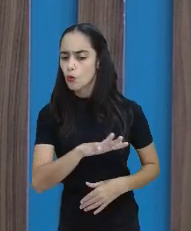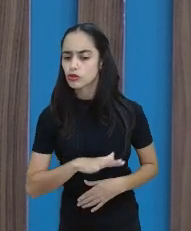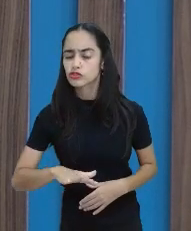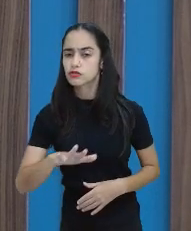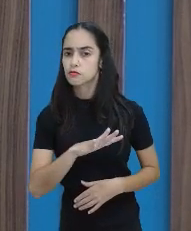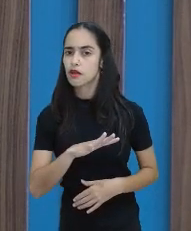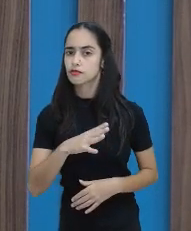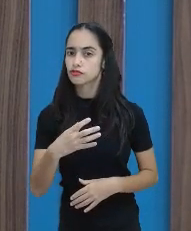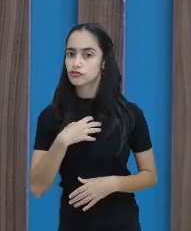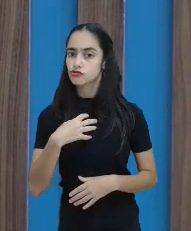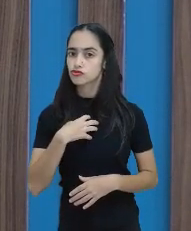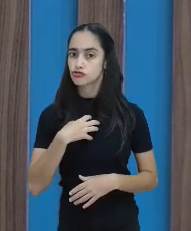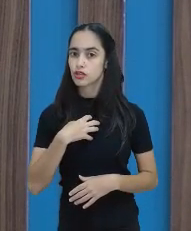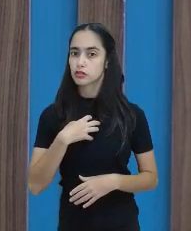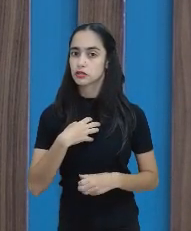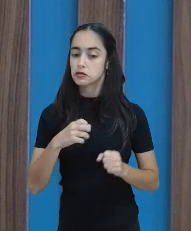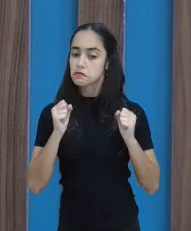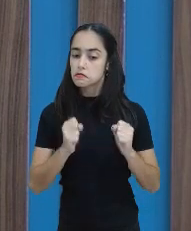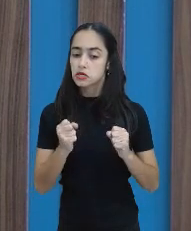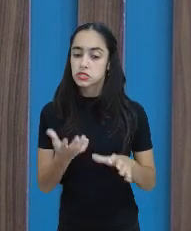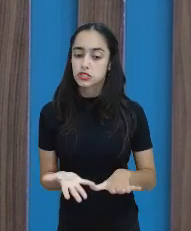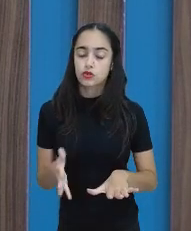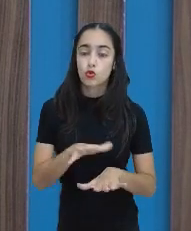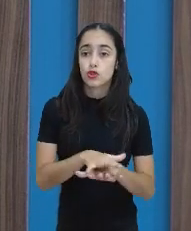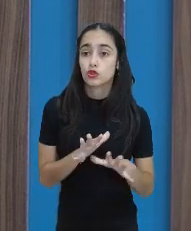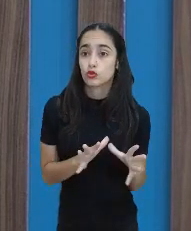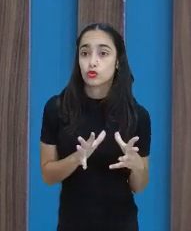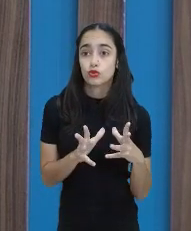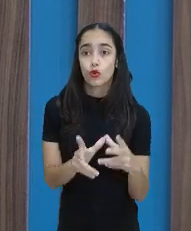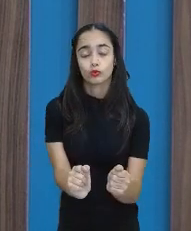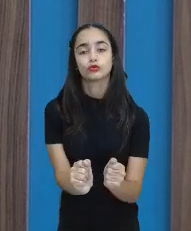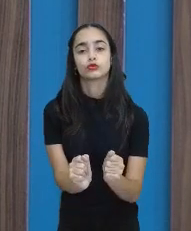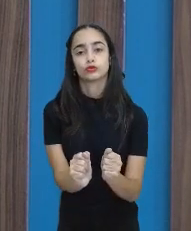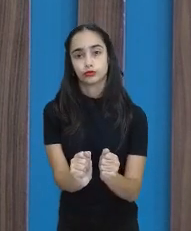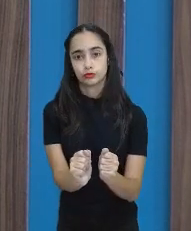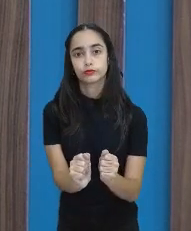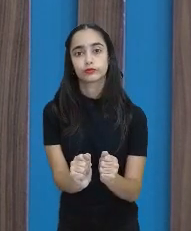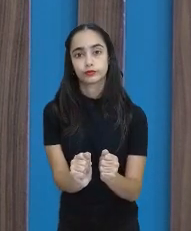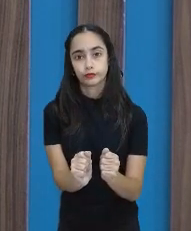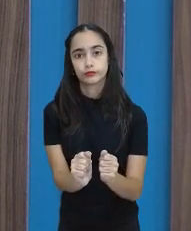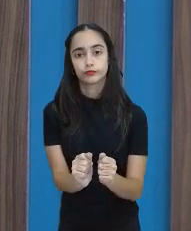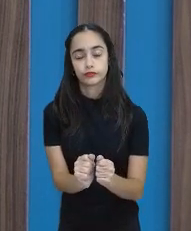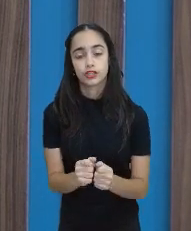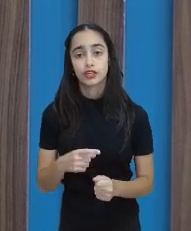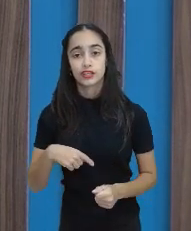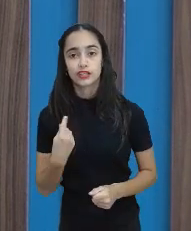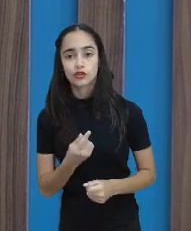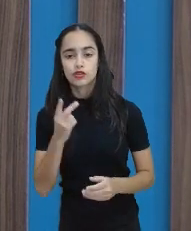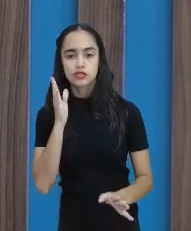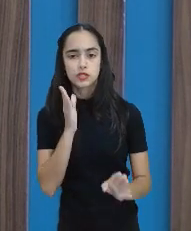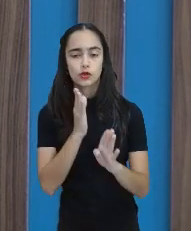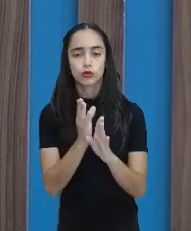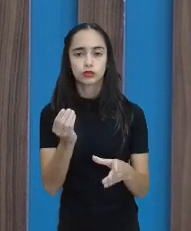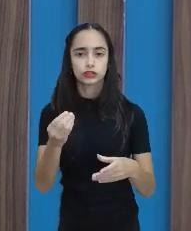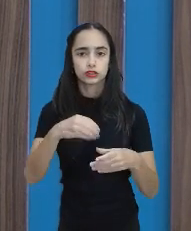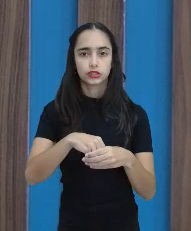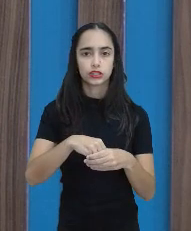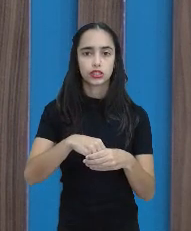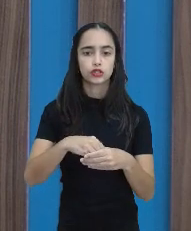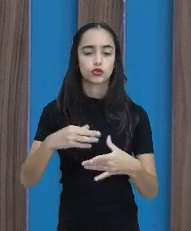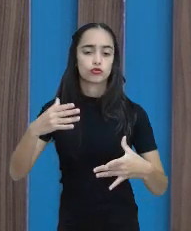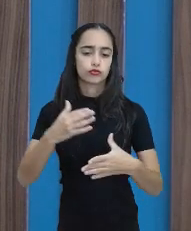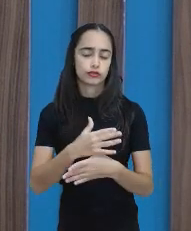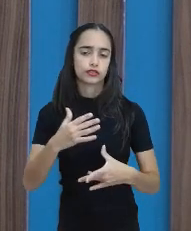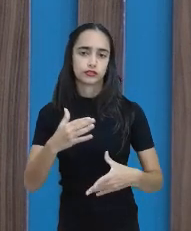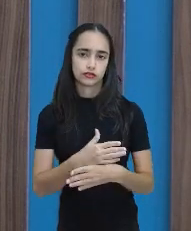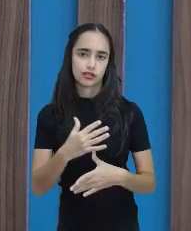possam incluir todos, né, que abarque toda essa diversidade, né, que a gente encontra dentro das áreas urbanas?